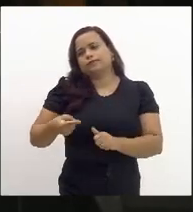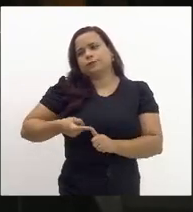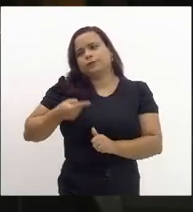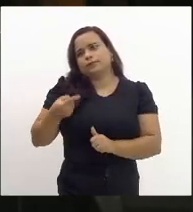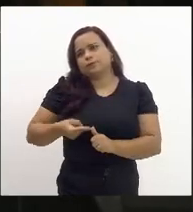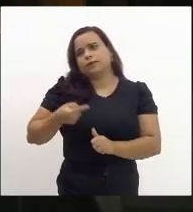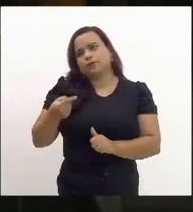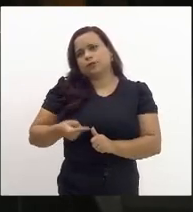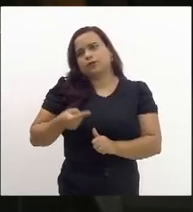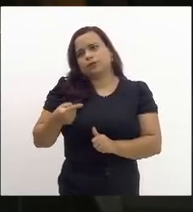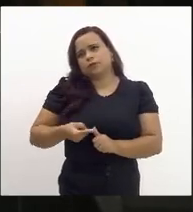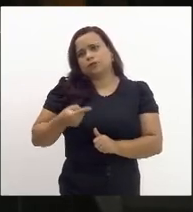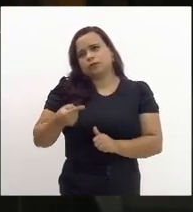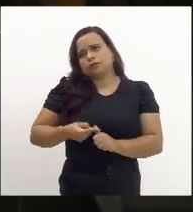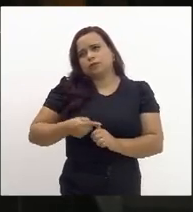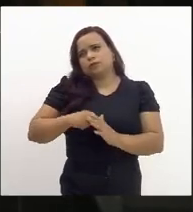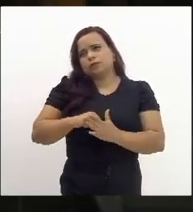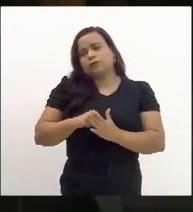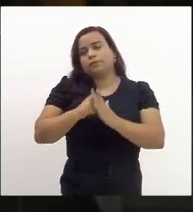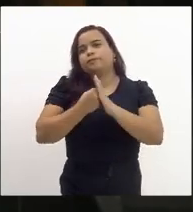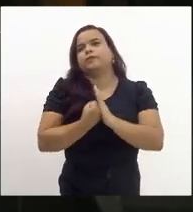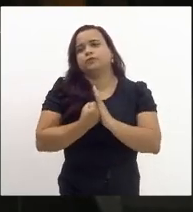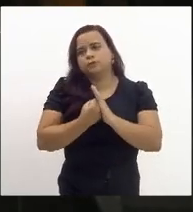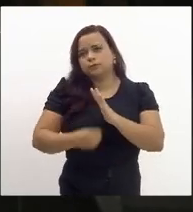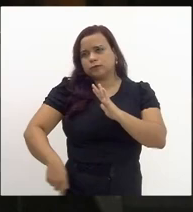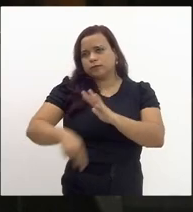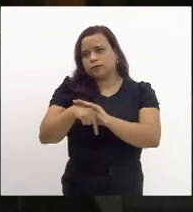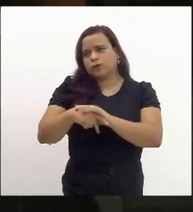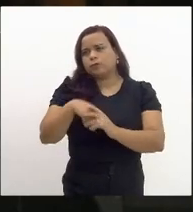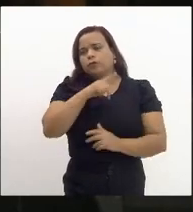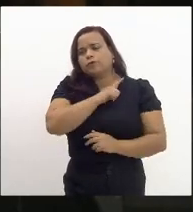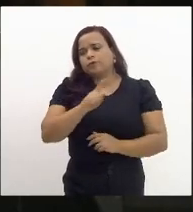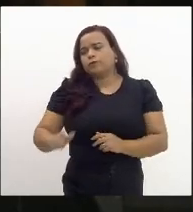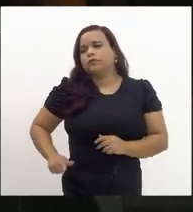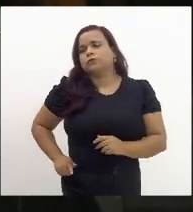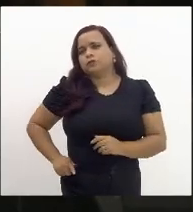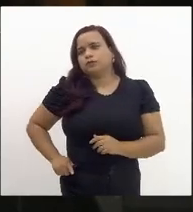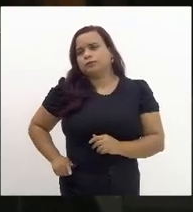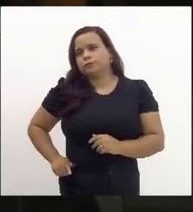e único impeachment de governador